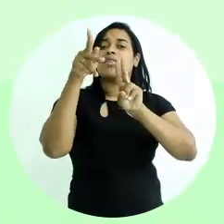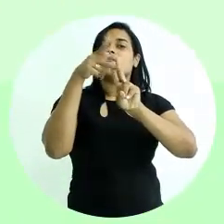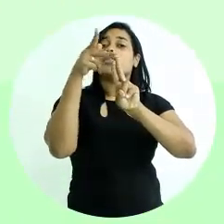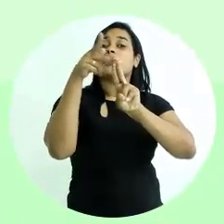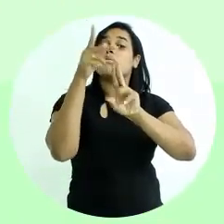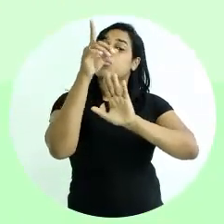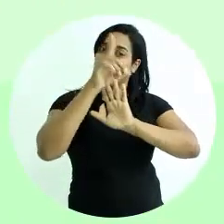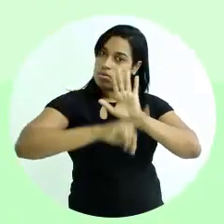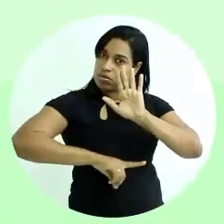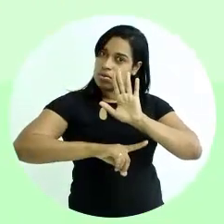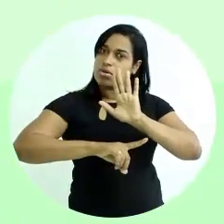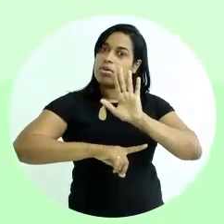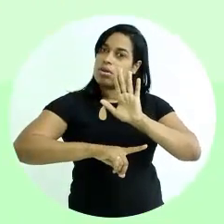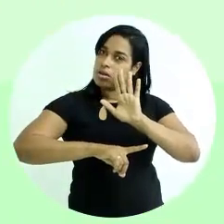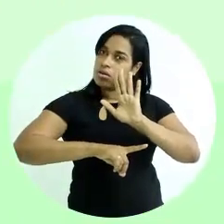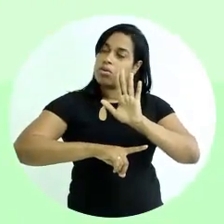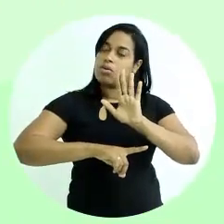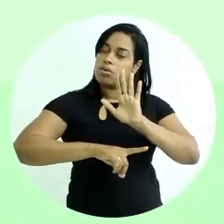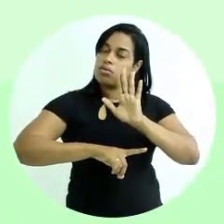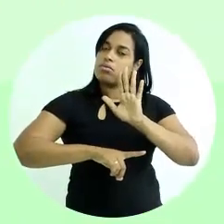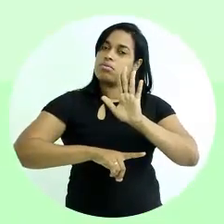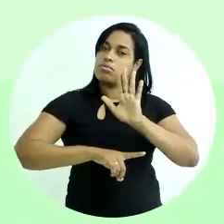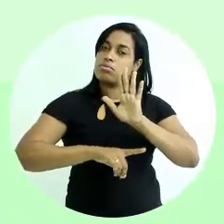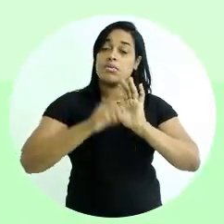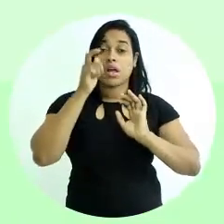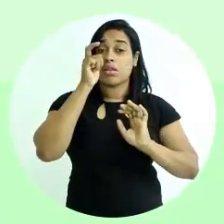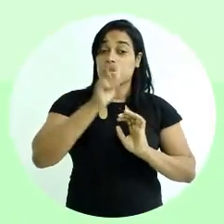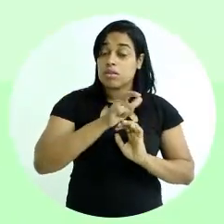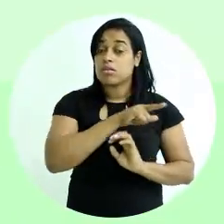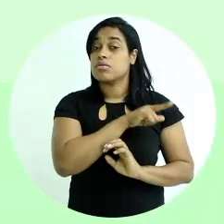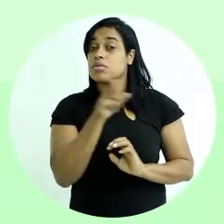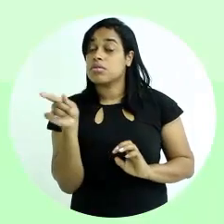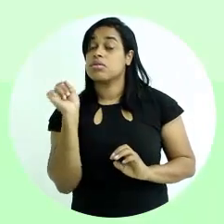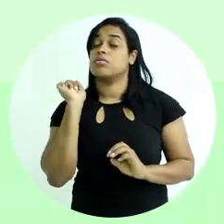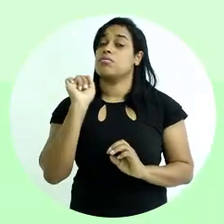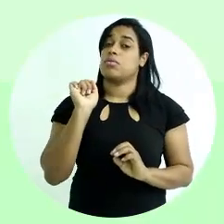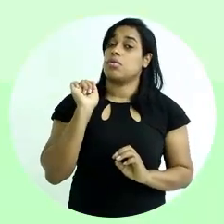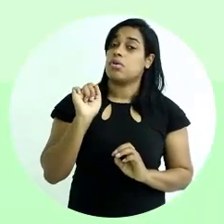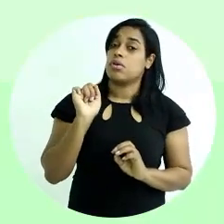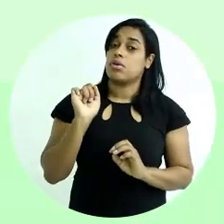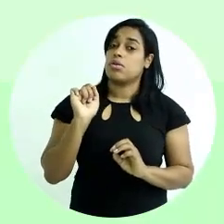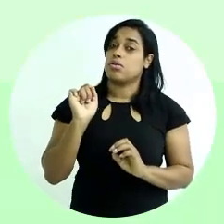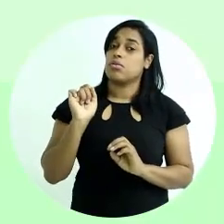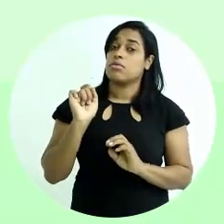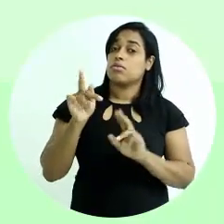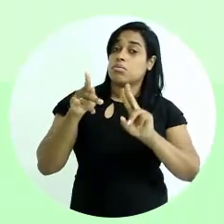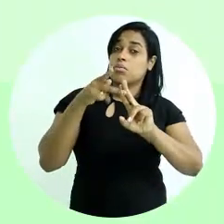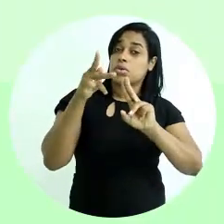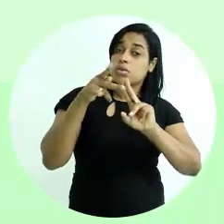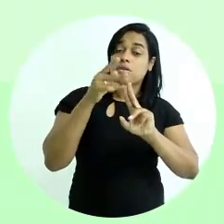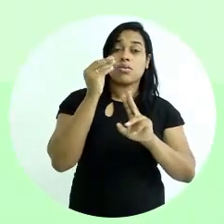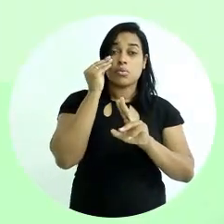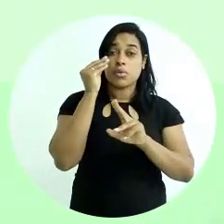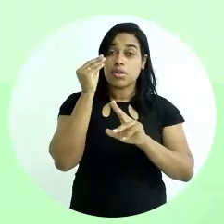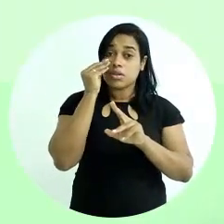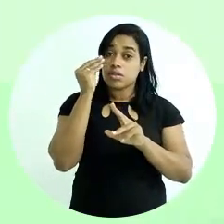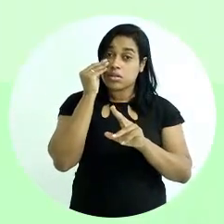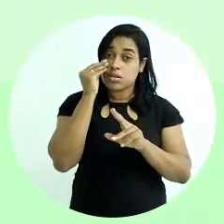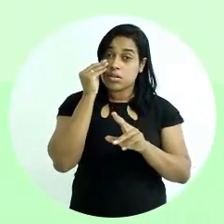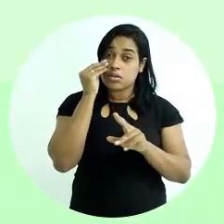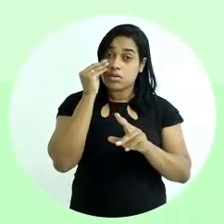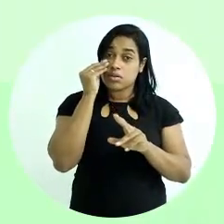princípios do direito é interessante que entre os princípios